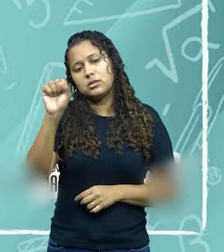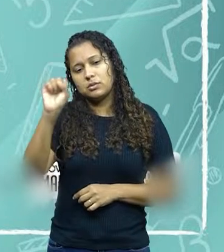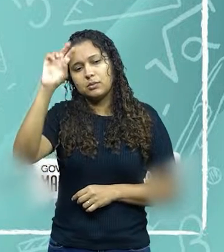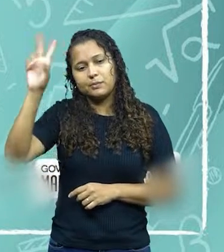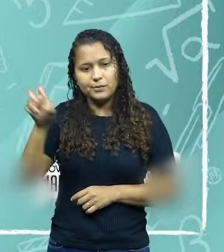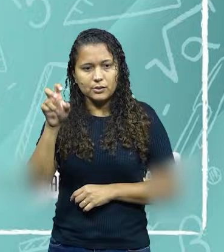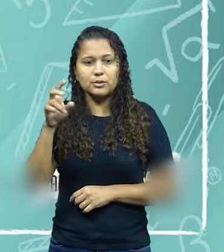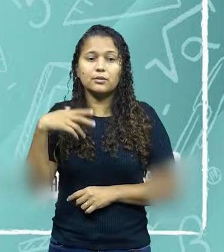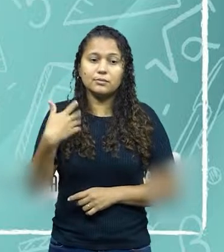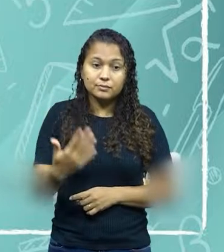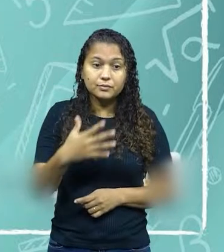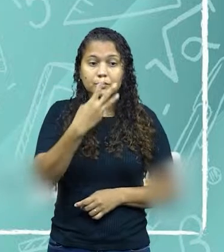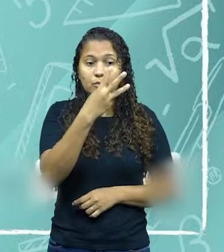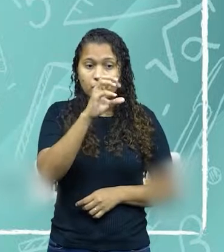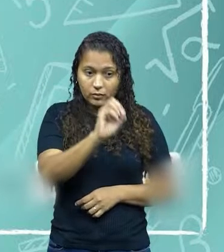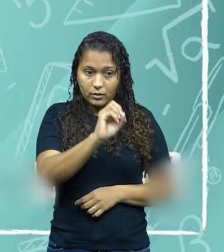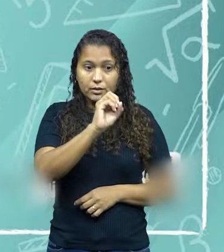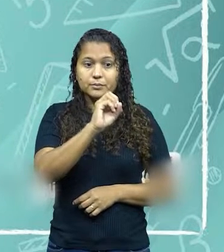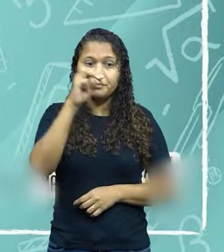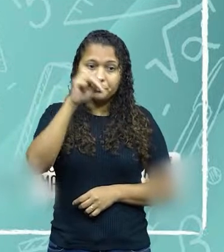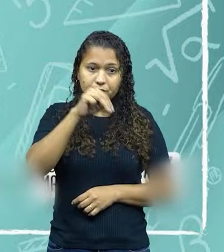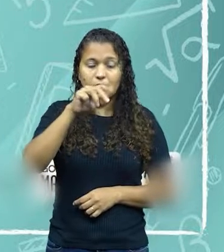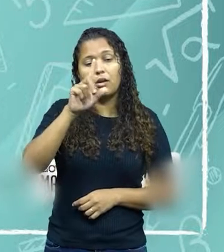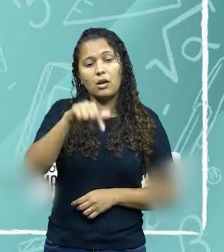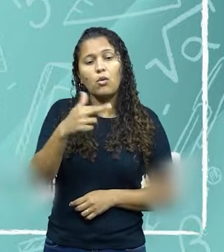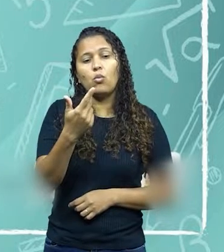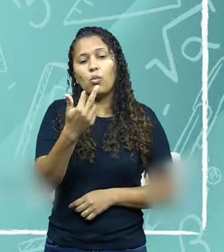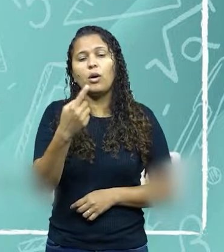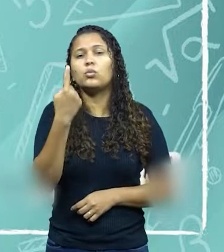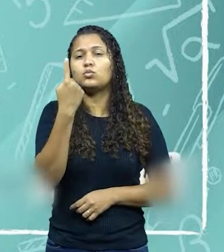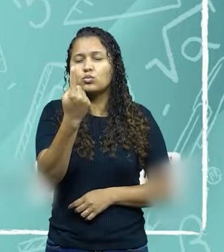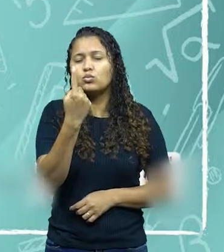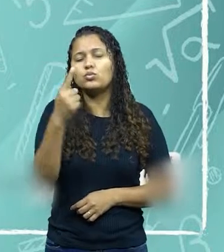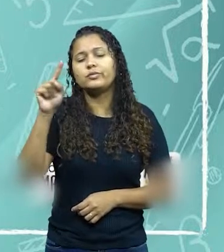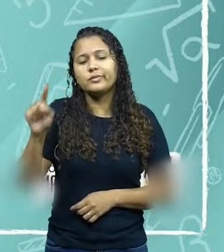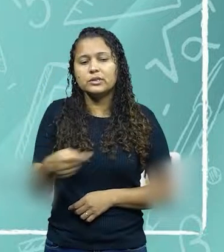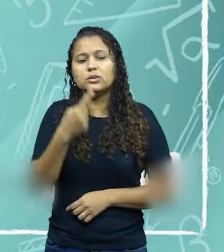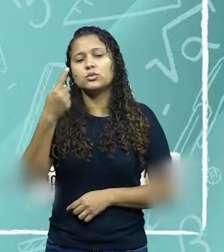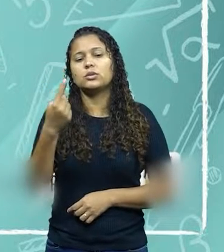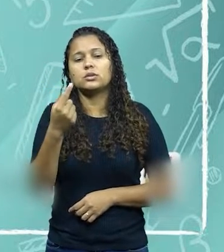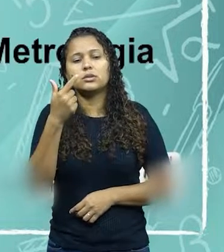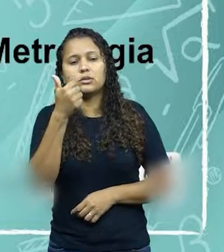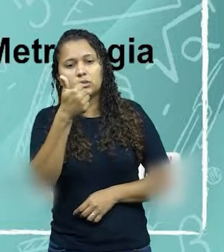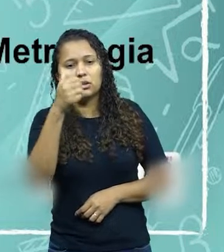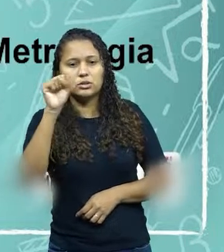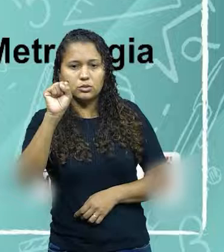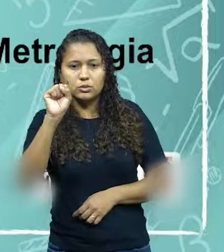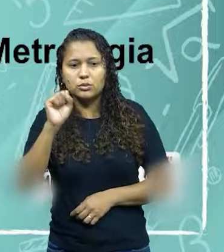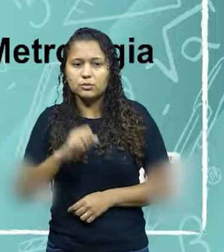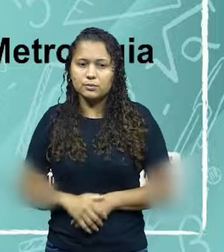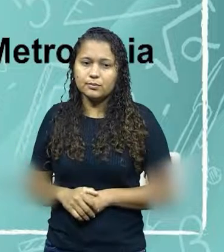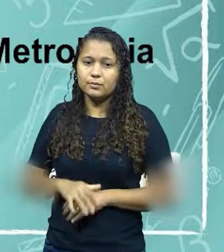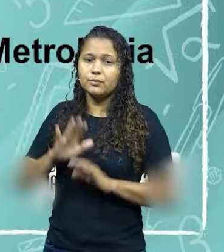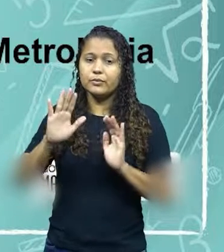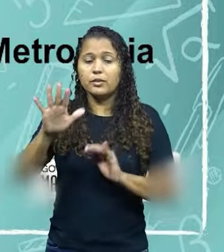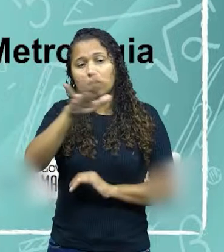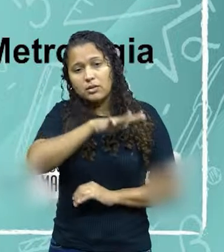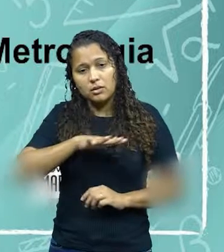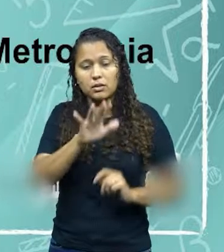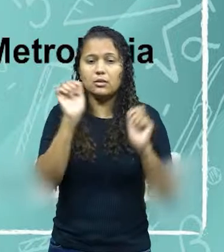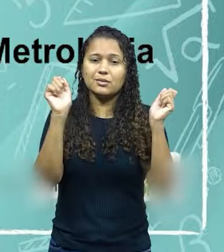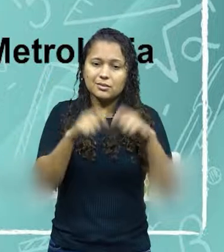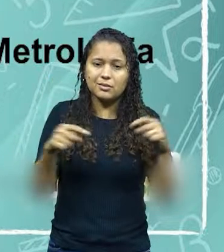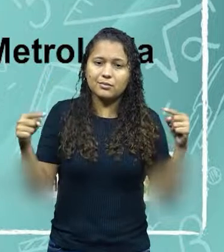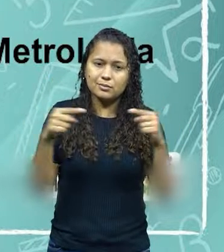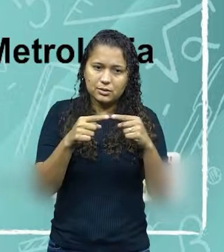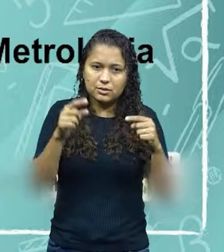Então, 30 milímetros equivale a 1,18 polegadas. Gente, as áreas em que a metrologia